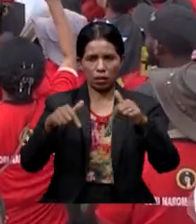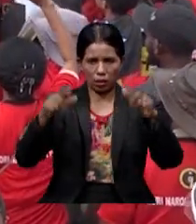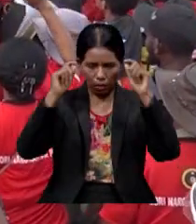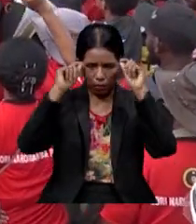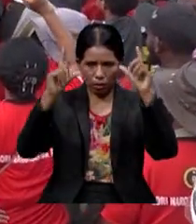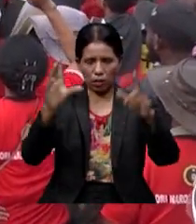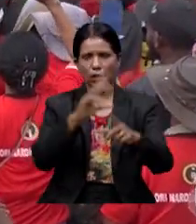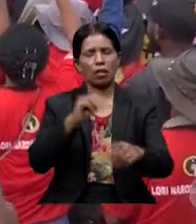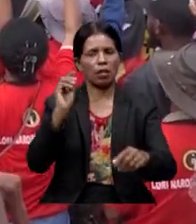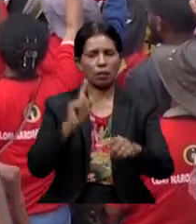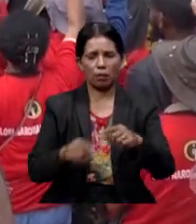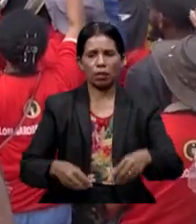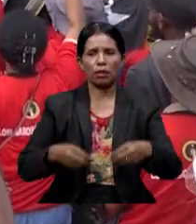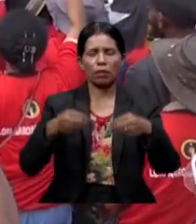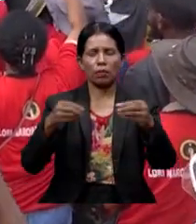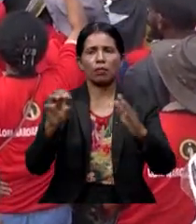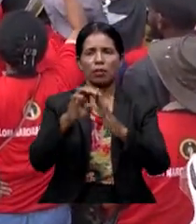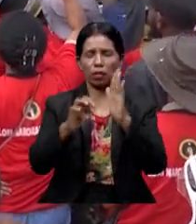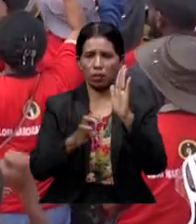no Nelabele foi prejuízo para o Estado.